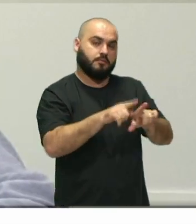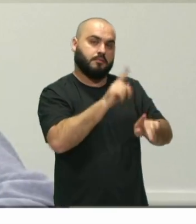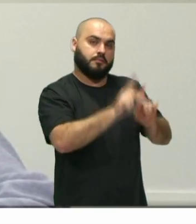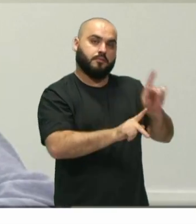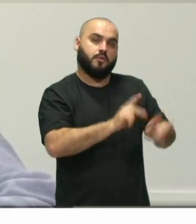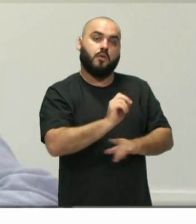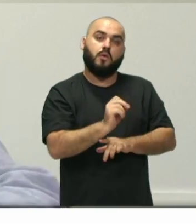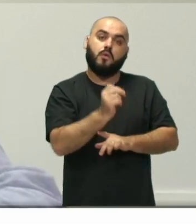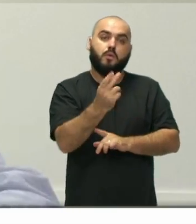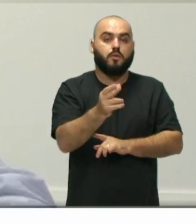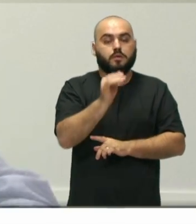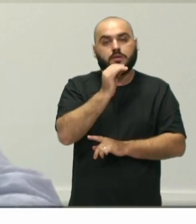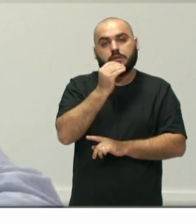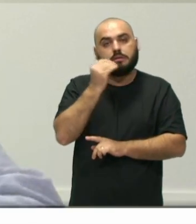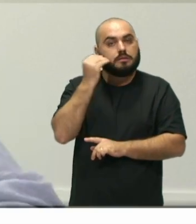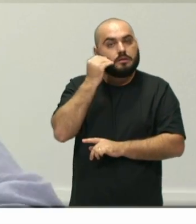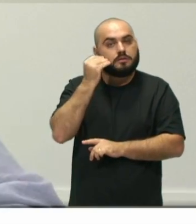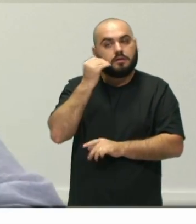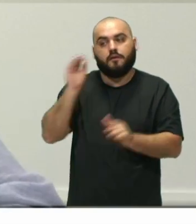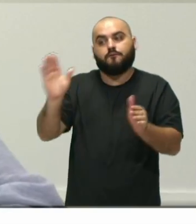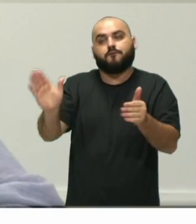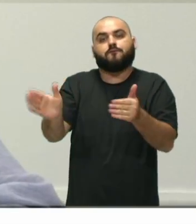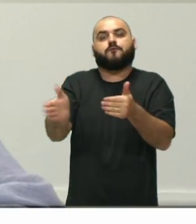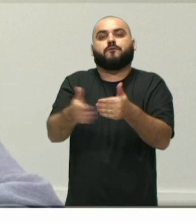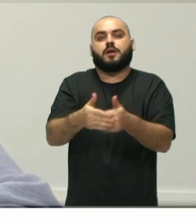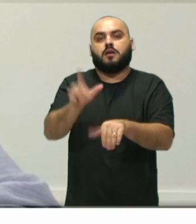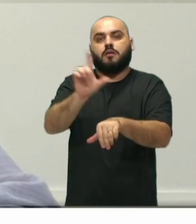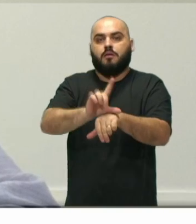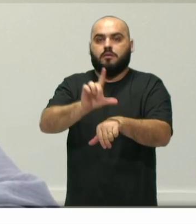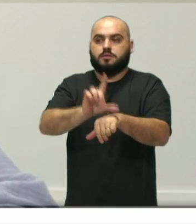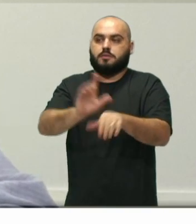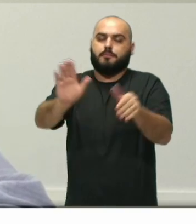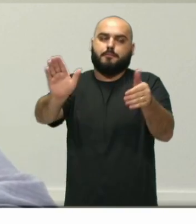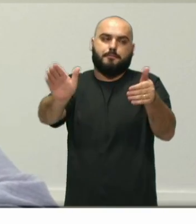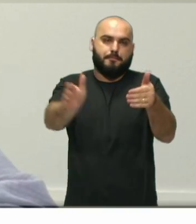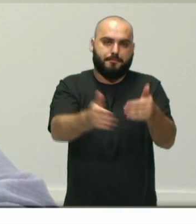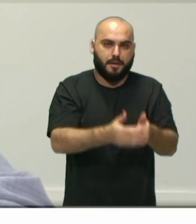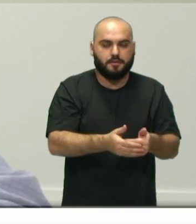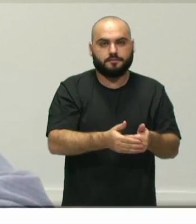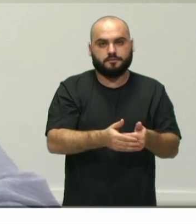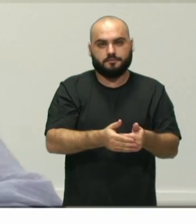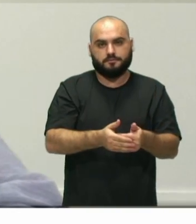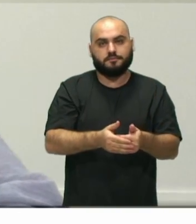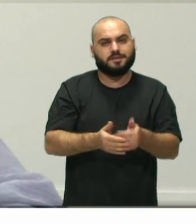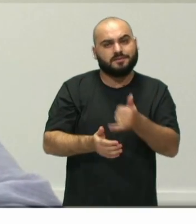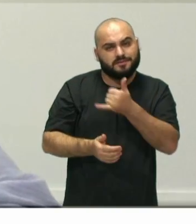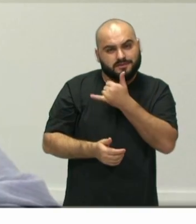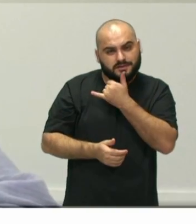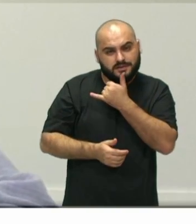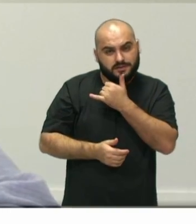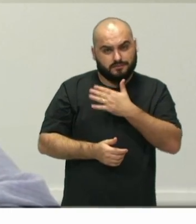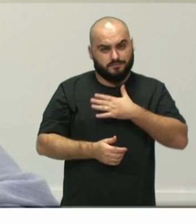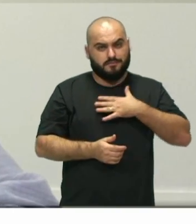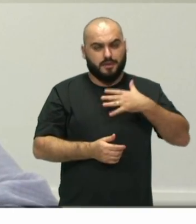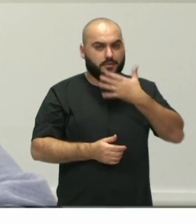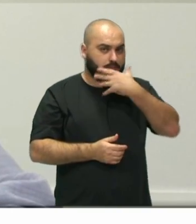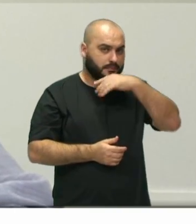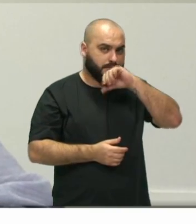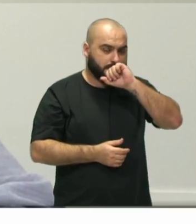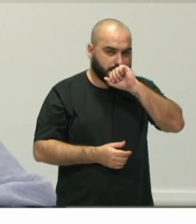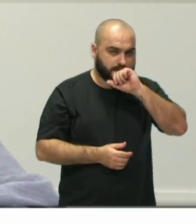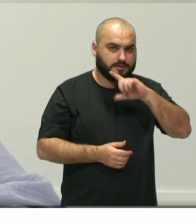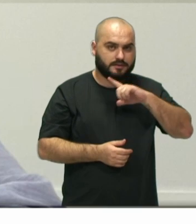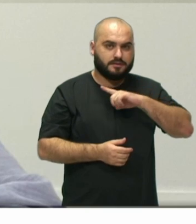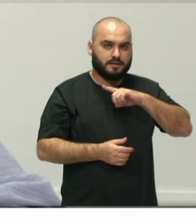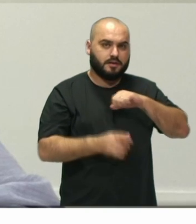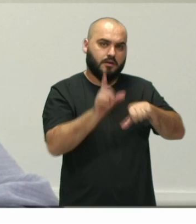dar um jeito de baixar essa taxa, que seria fechando os comércios, que infelizmente eu vejo uma medida triste, né? Eu sou filho de comerciante, meus pais